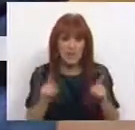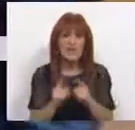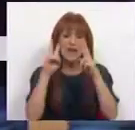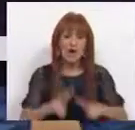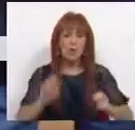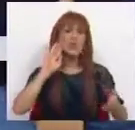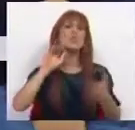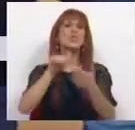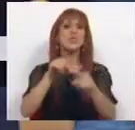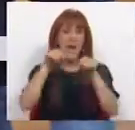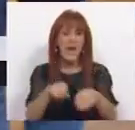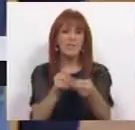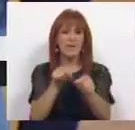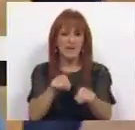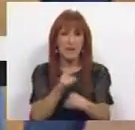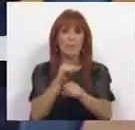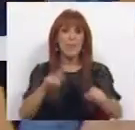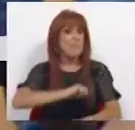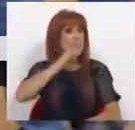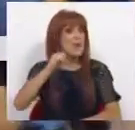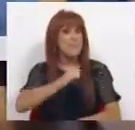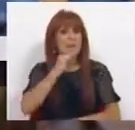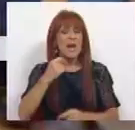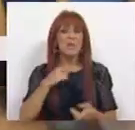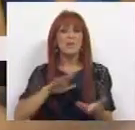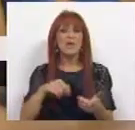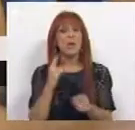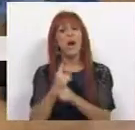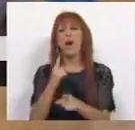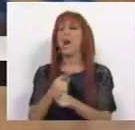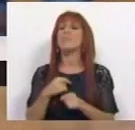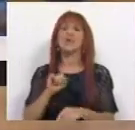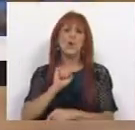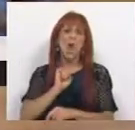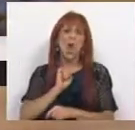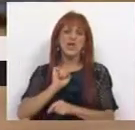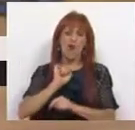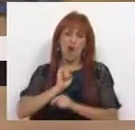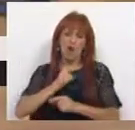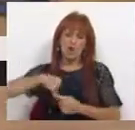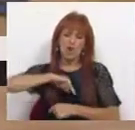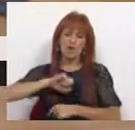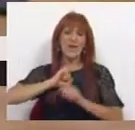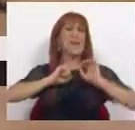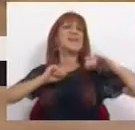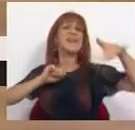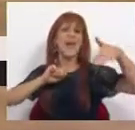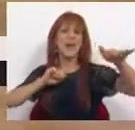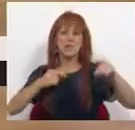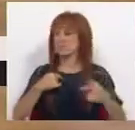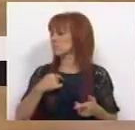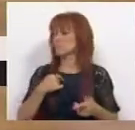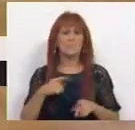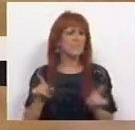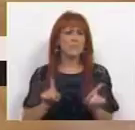a encontrar soluções para esta matéria, porque enquanto nós nos detivermos nos nós, no nós e eles,